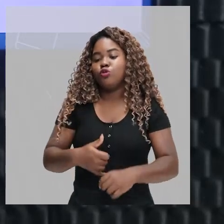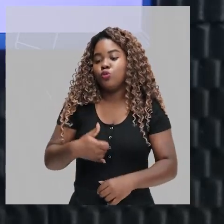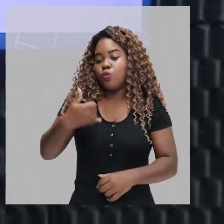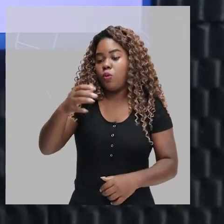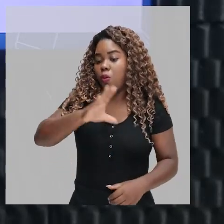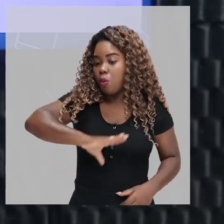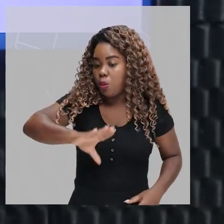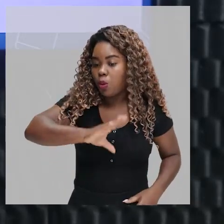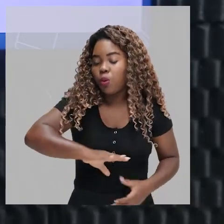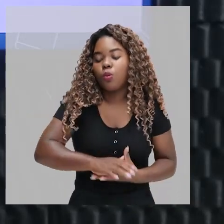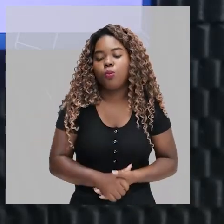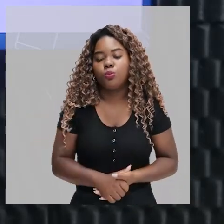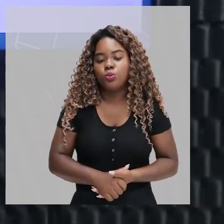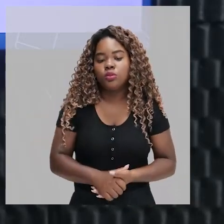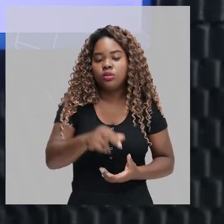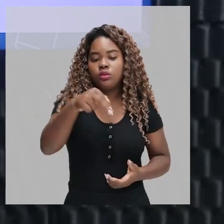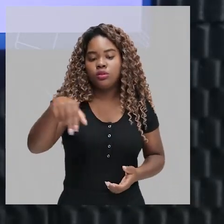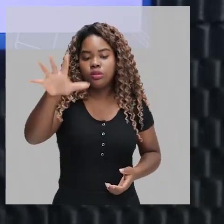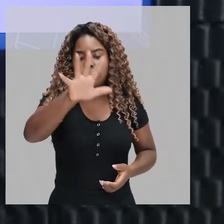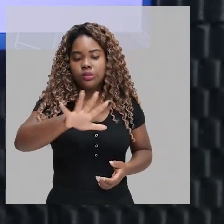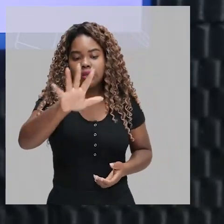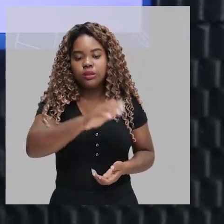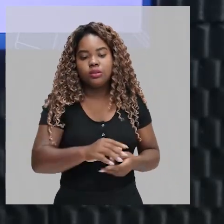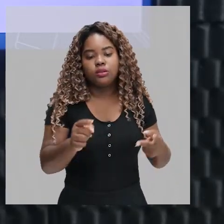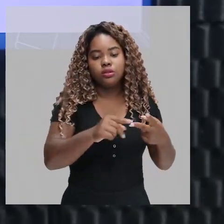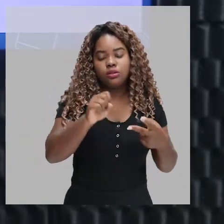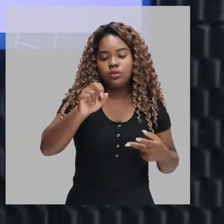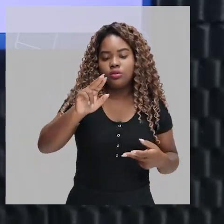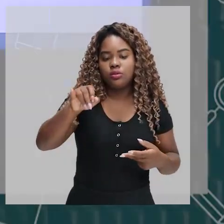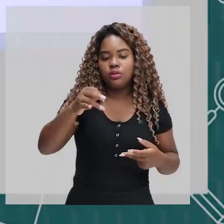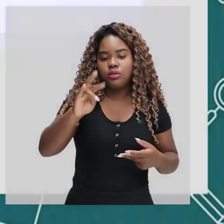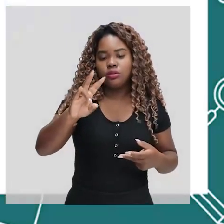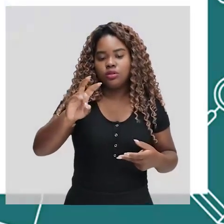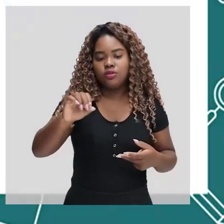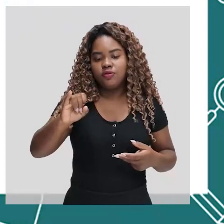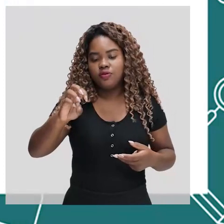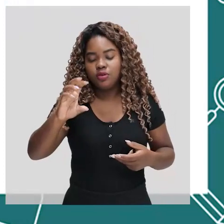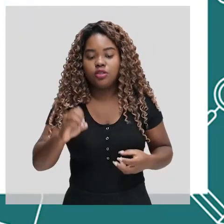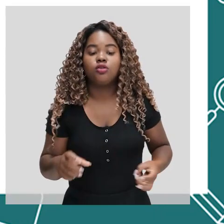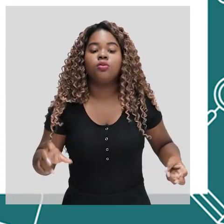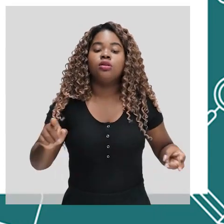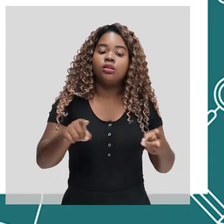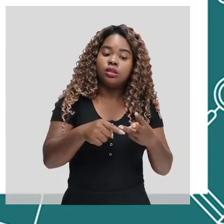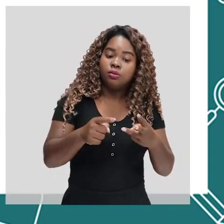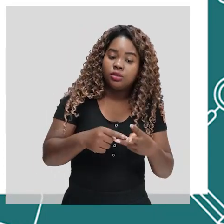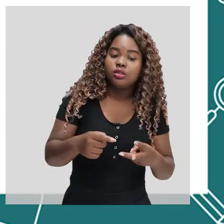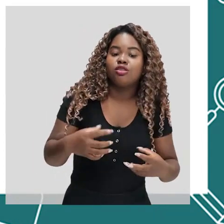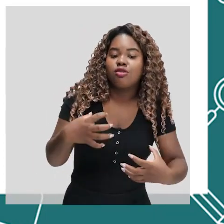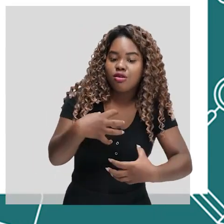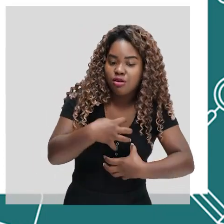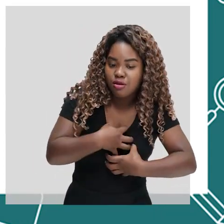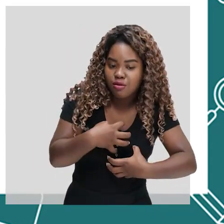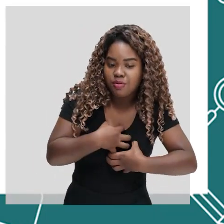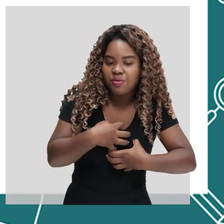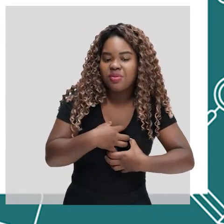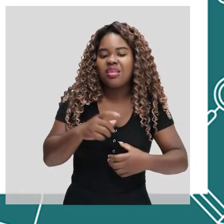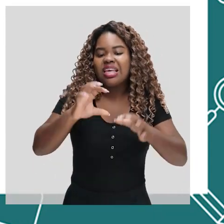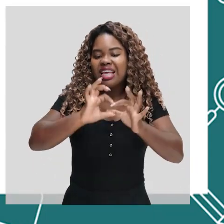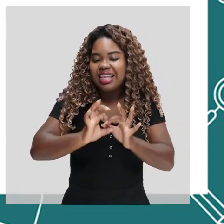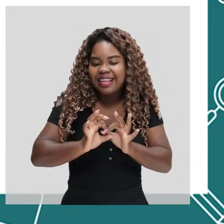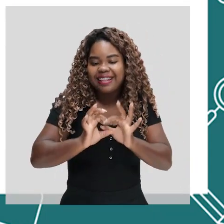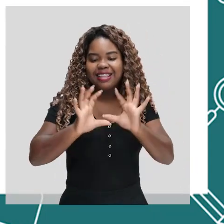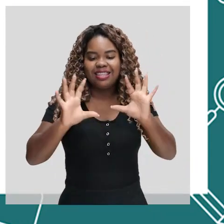português então nacionalismo subjetivismo duas características entre outras sentimentalismo e